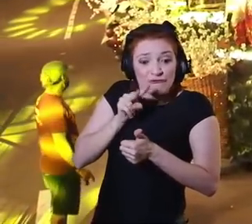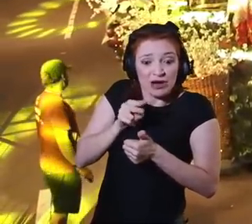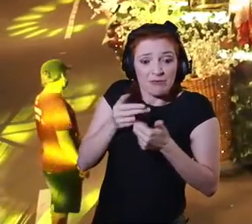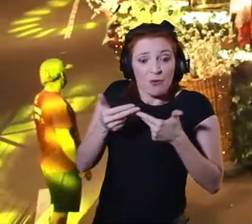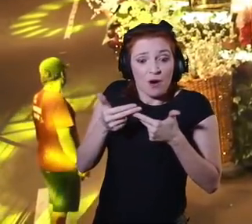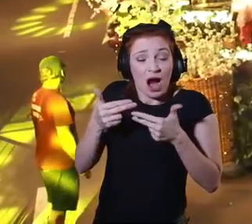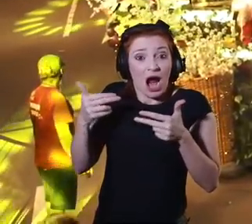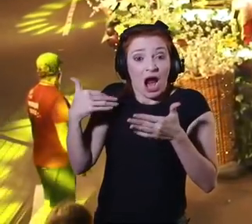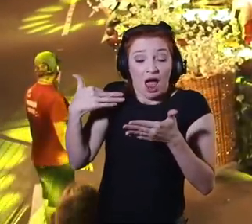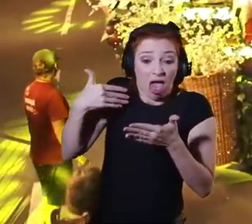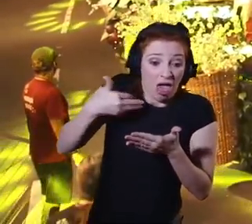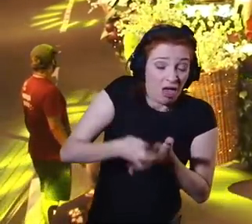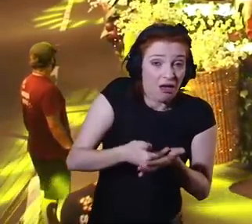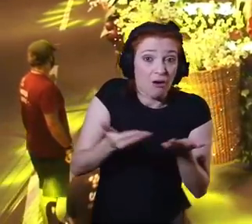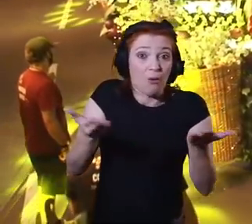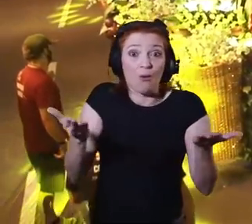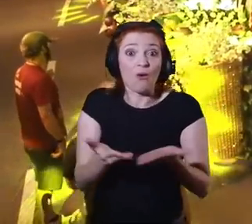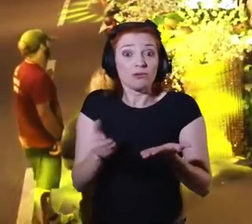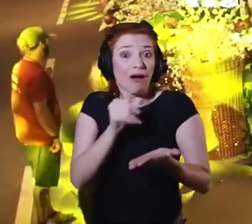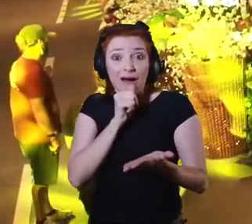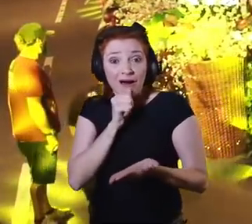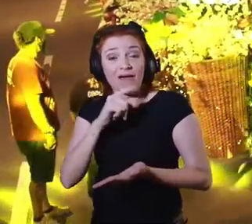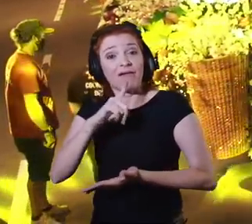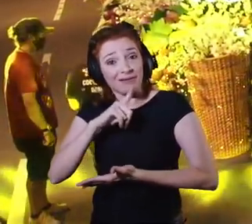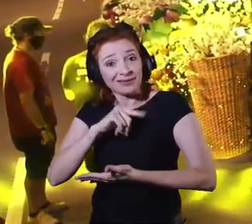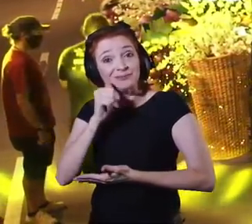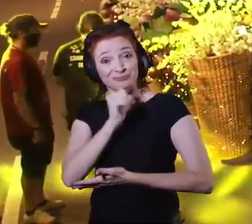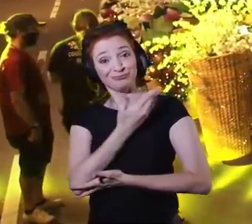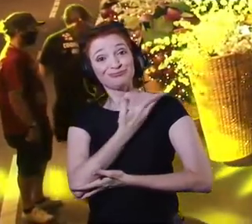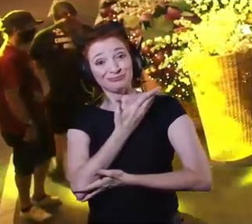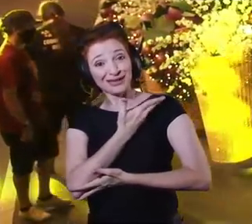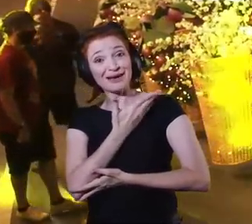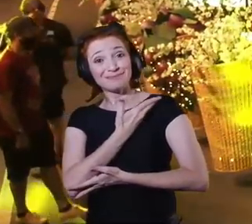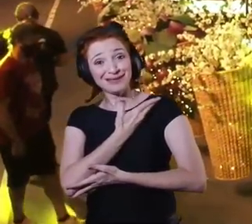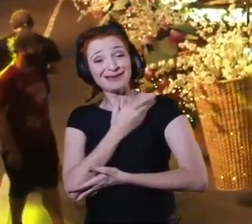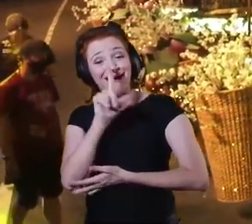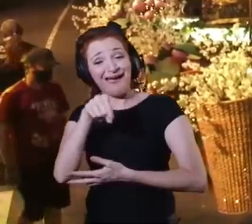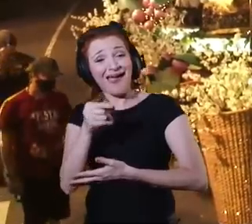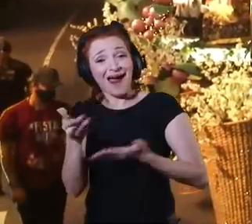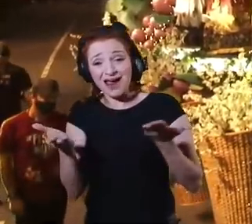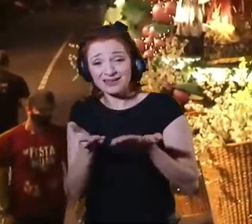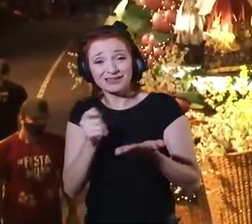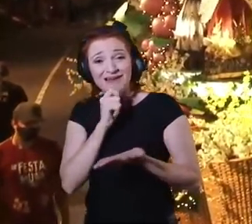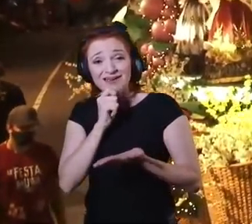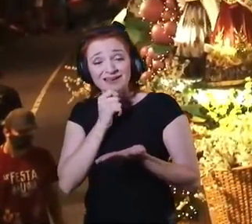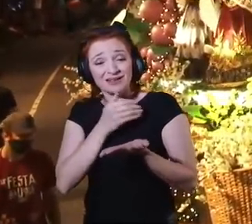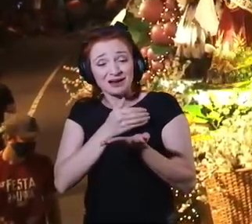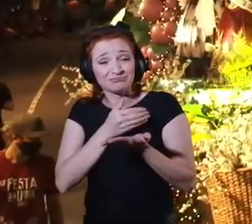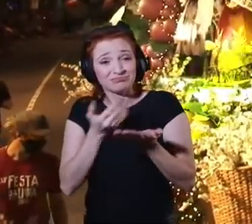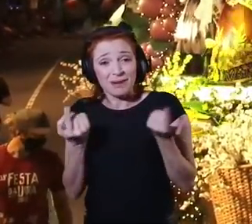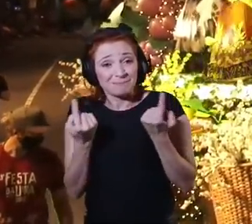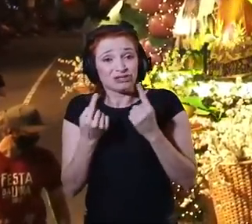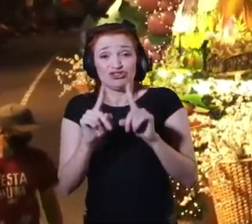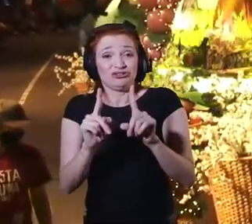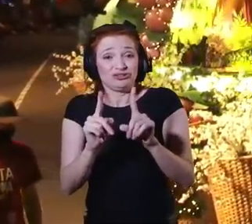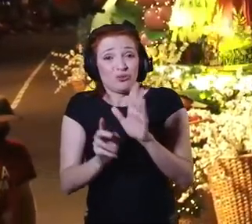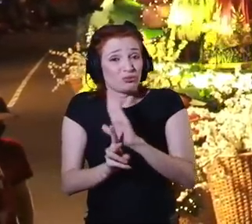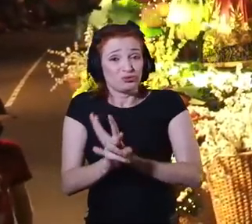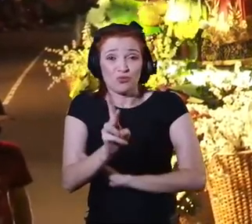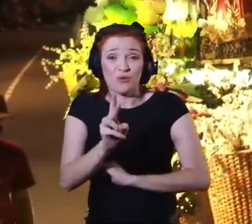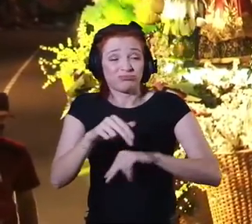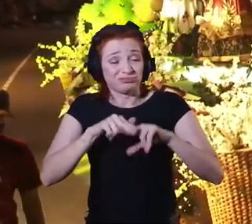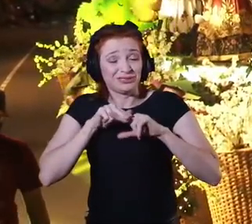momento até hoje, eu tenho amigas, né, que foram embaixatrizes naquela edição, até hoje, né? Então, a